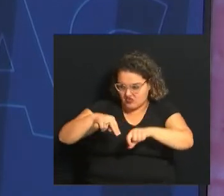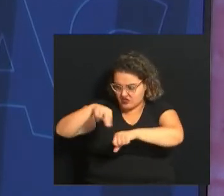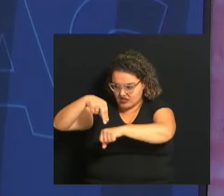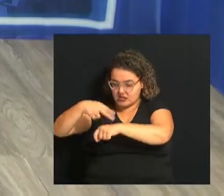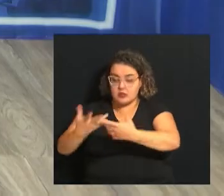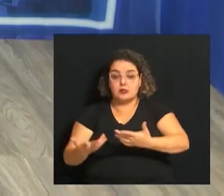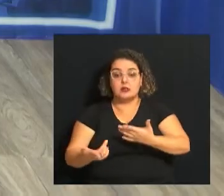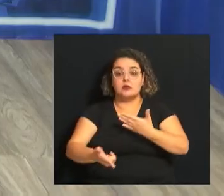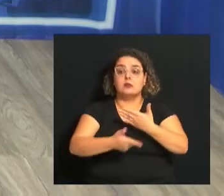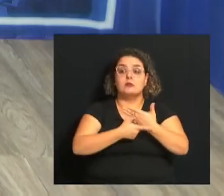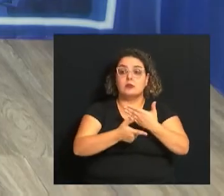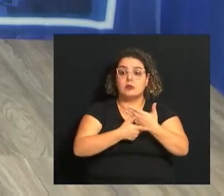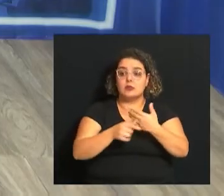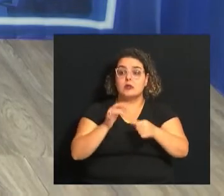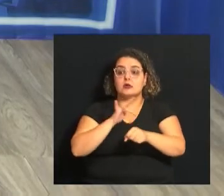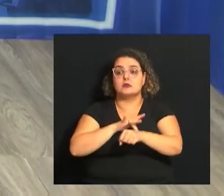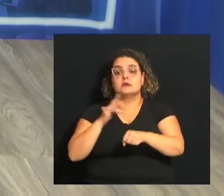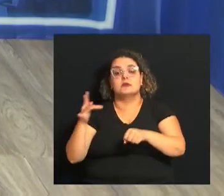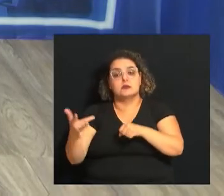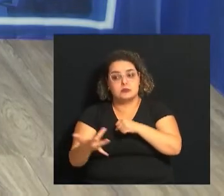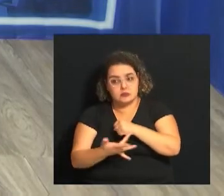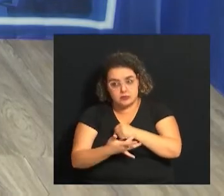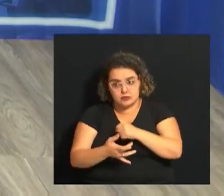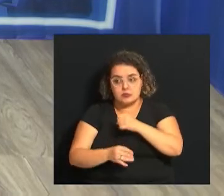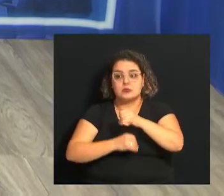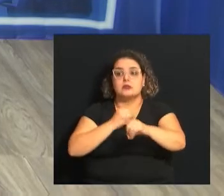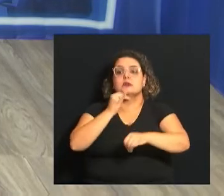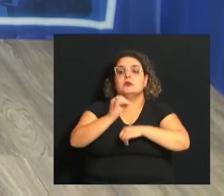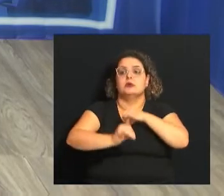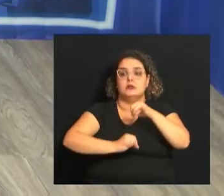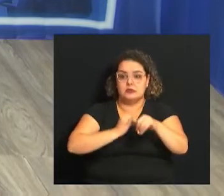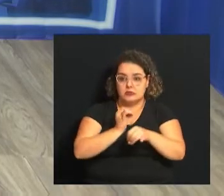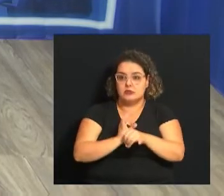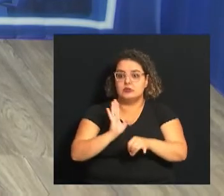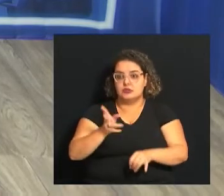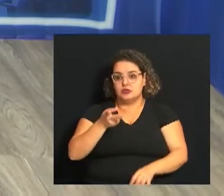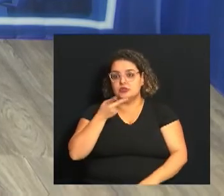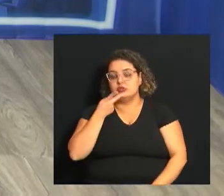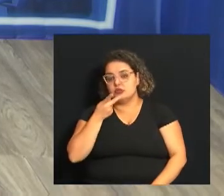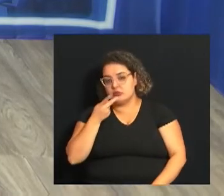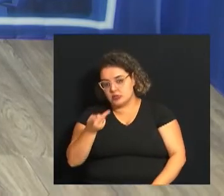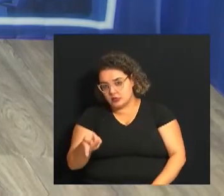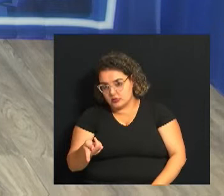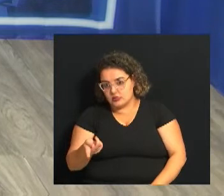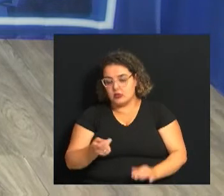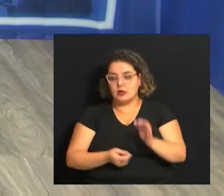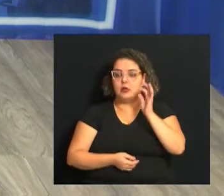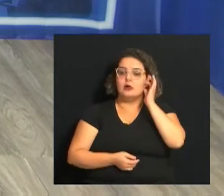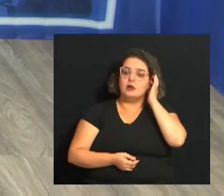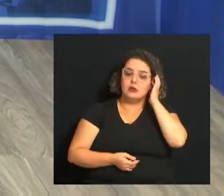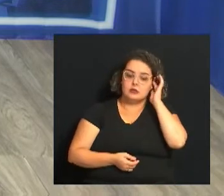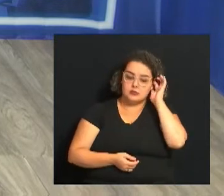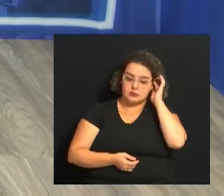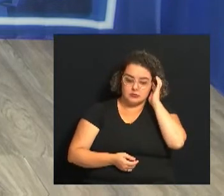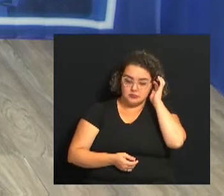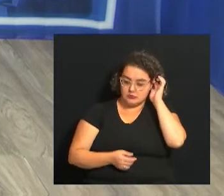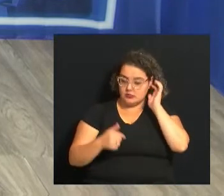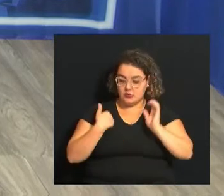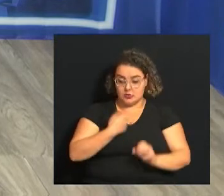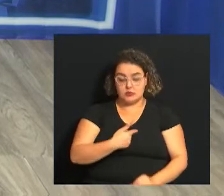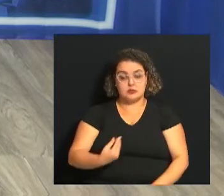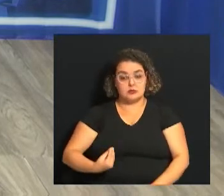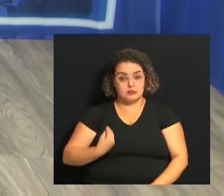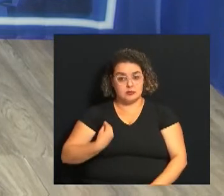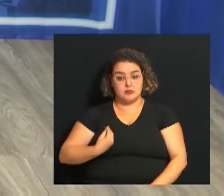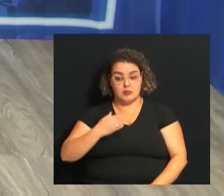das redes sociais, da internet, que você já citou um pouco aí. Por mais que nós vivamos num Brasil ainda